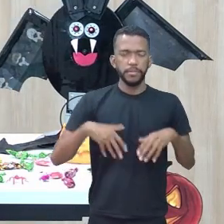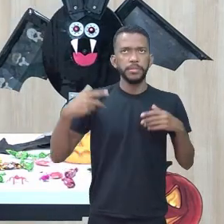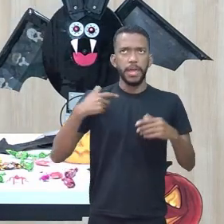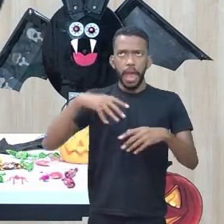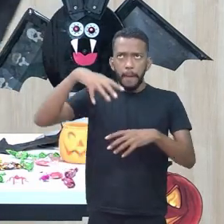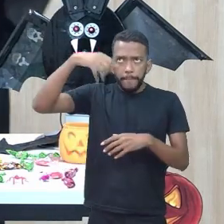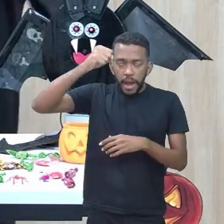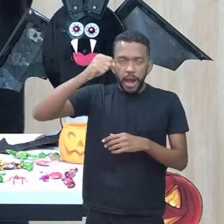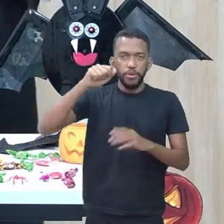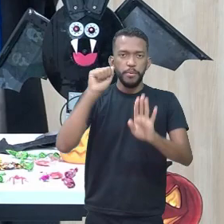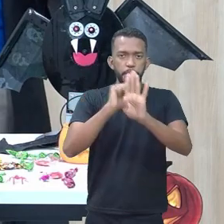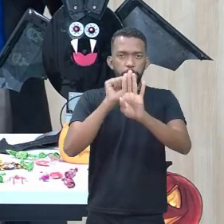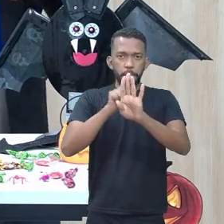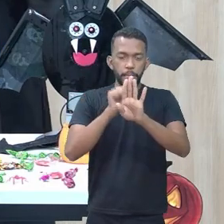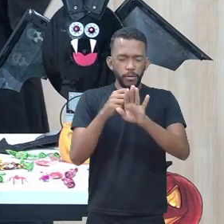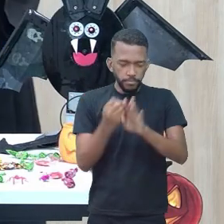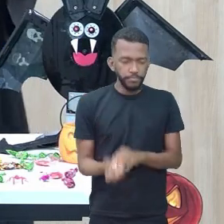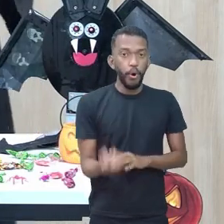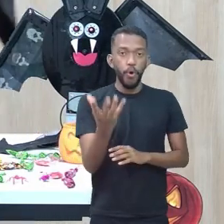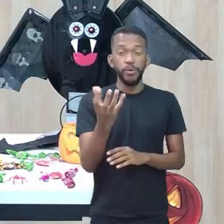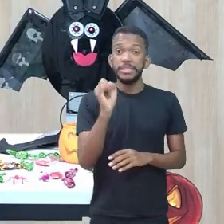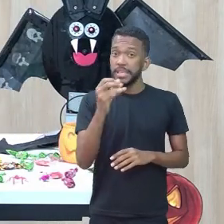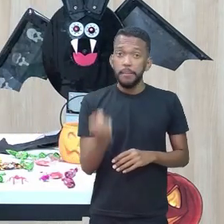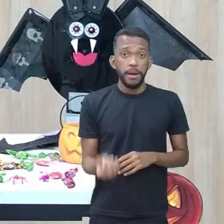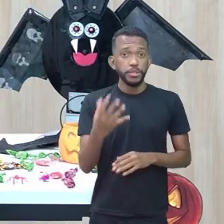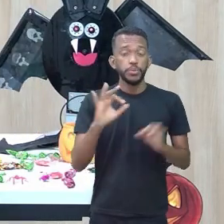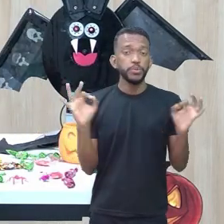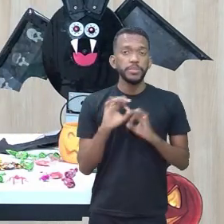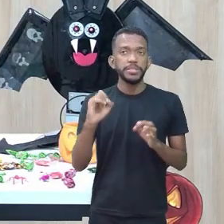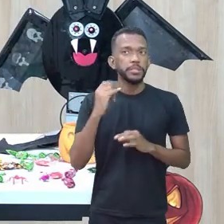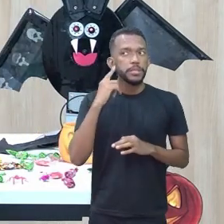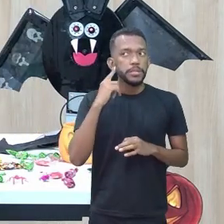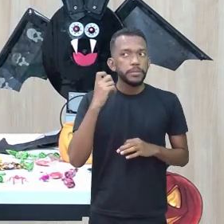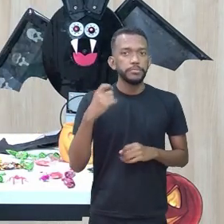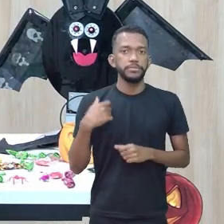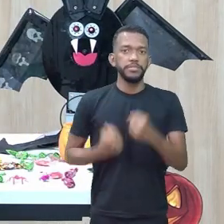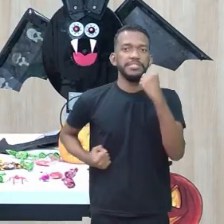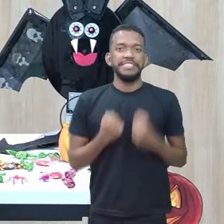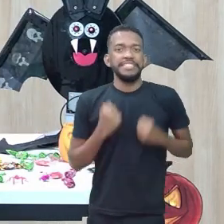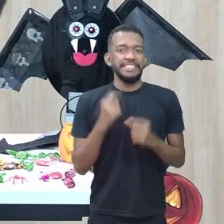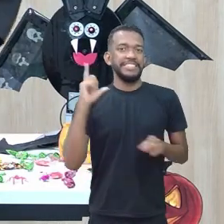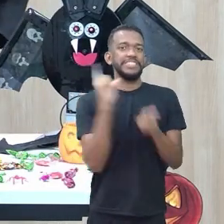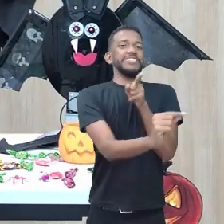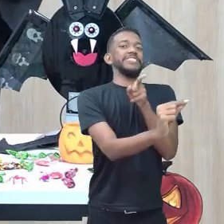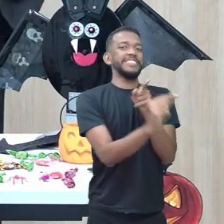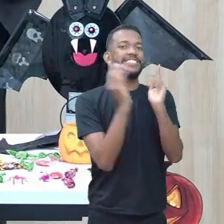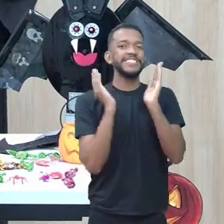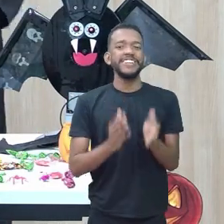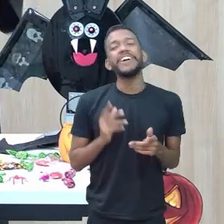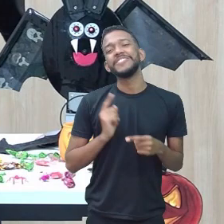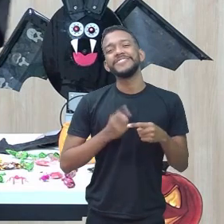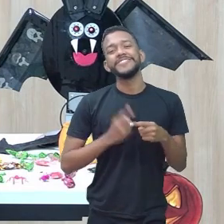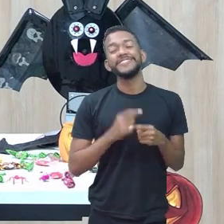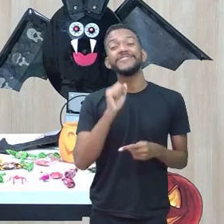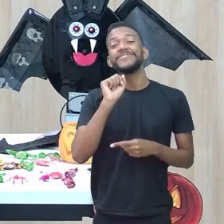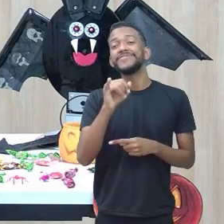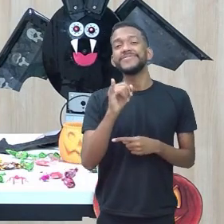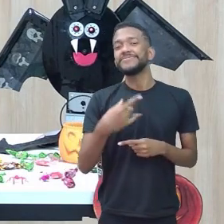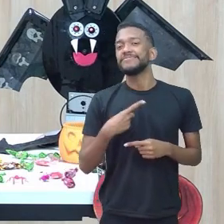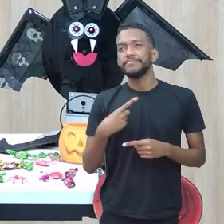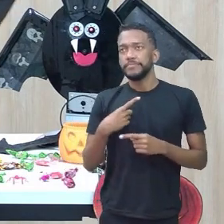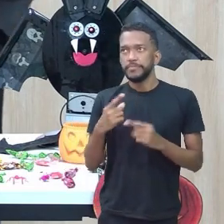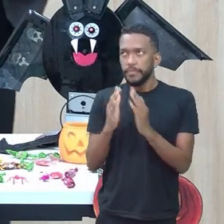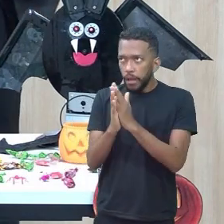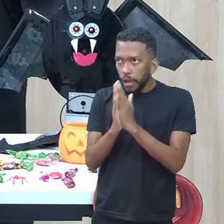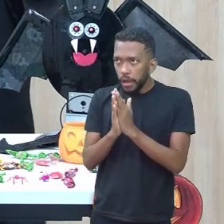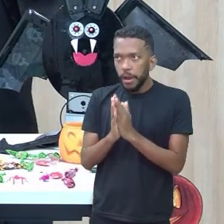tem um negocinho assim, e ela aparece. E se ela não aparecer, o primeiro ruído que se escutar, alguém sai correndo já, né? Porque na hora de